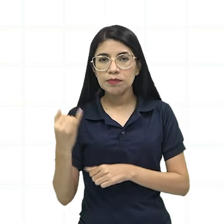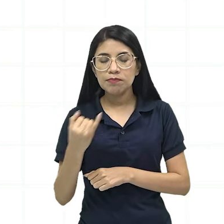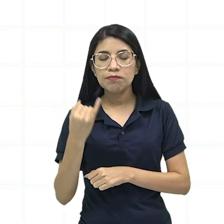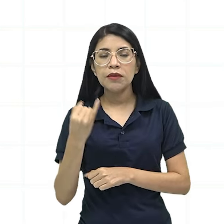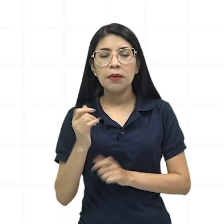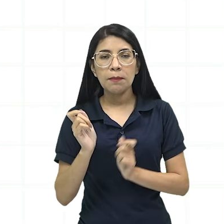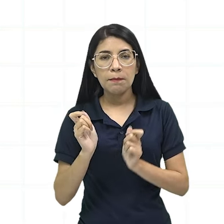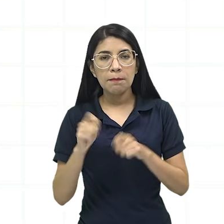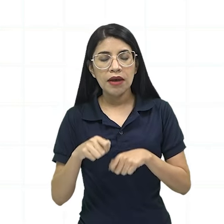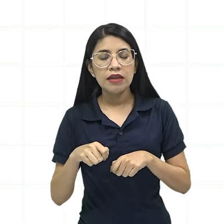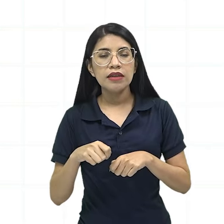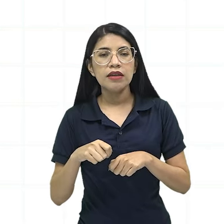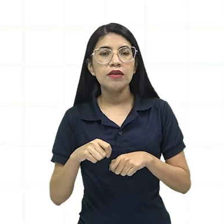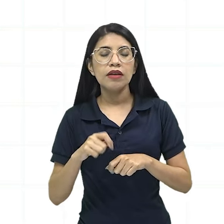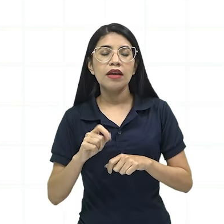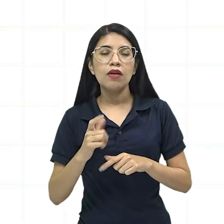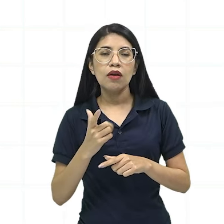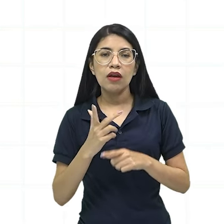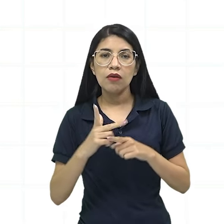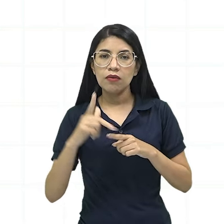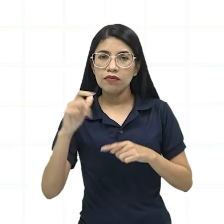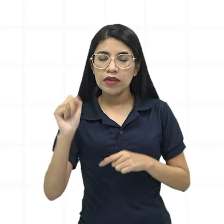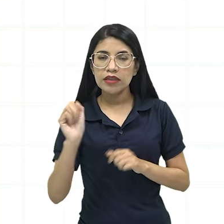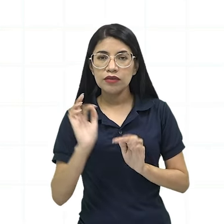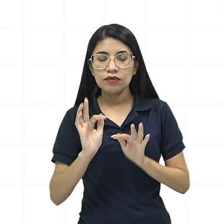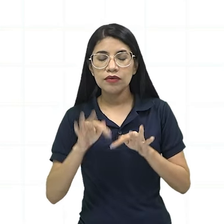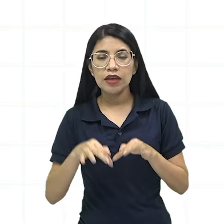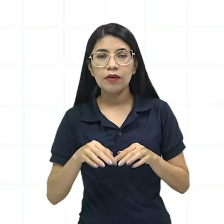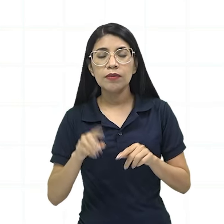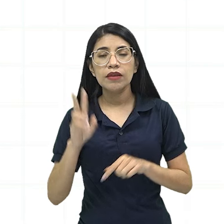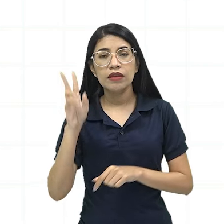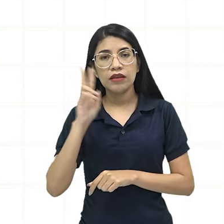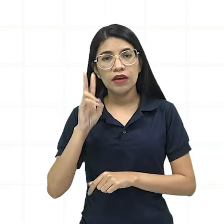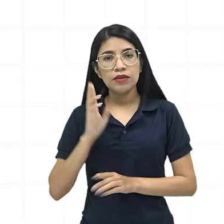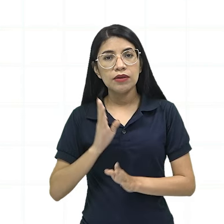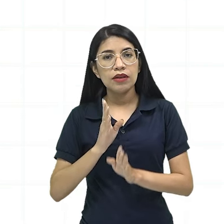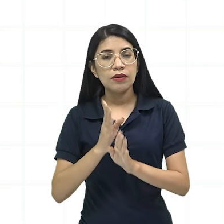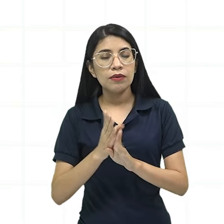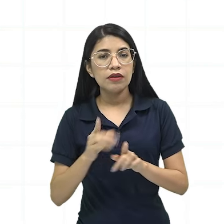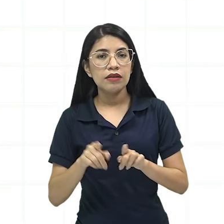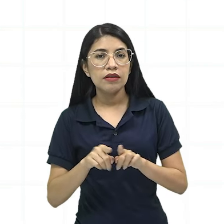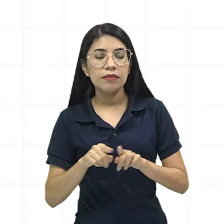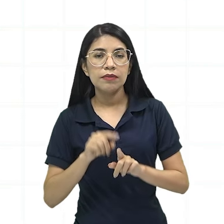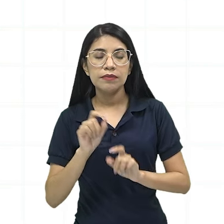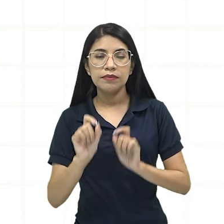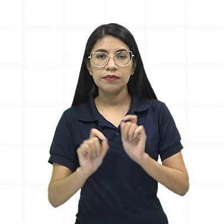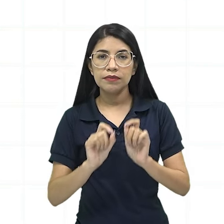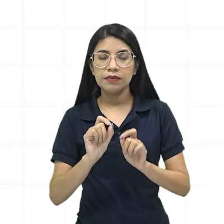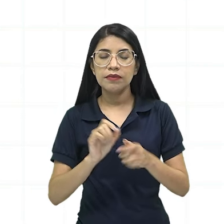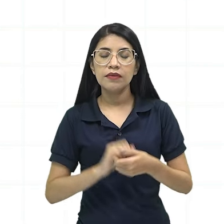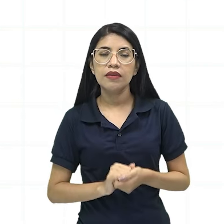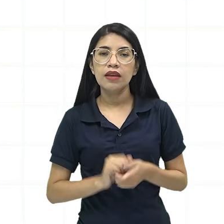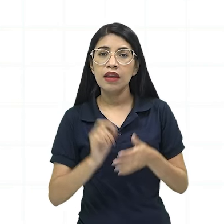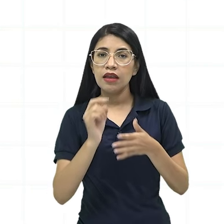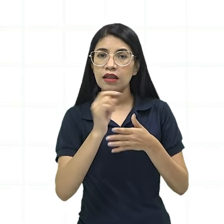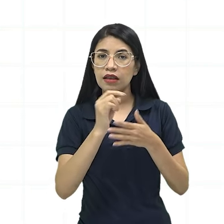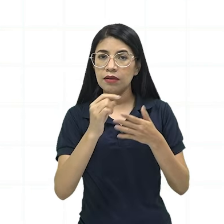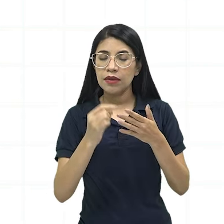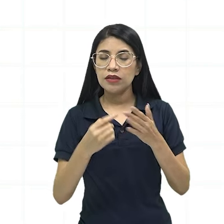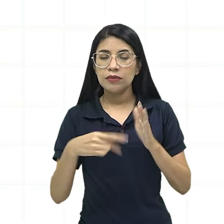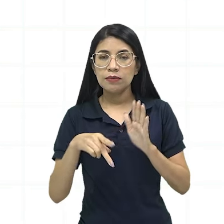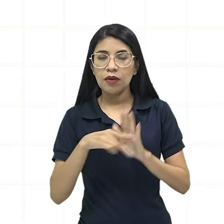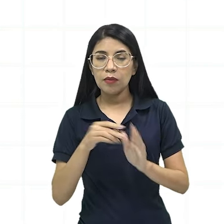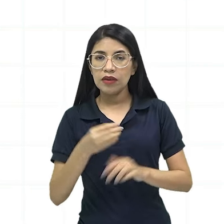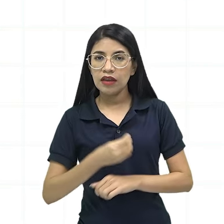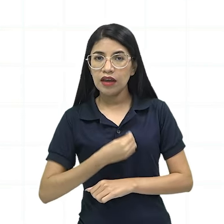ele consegue vencer. E nessa história você vai encontrar, né, elementos da vida